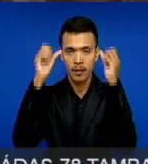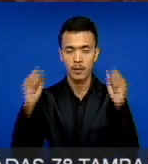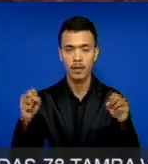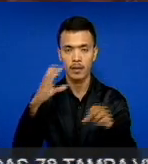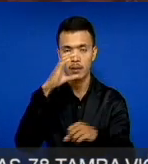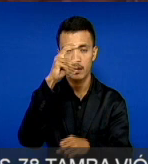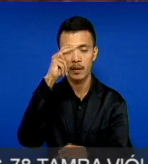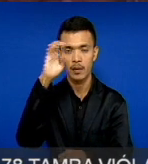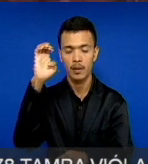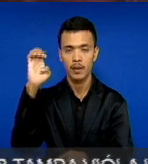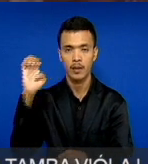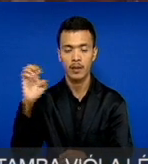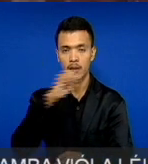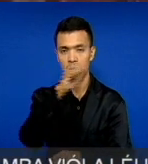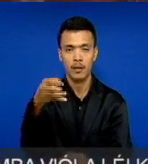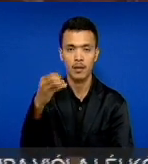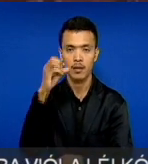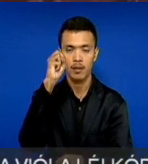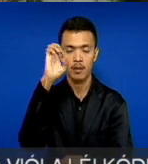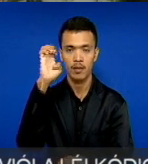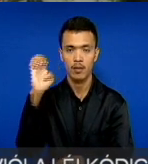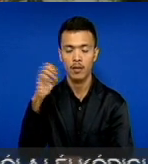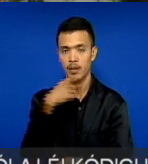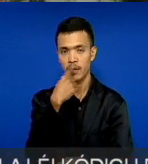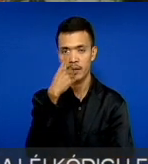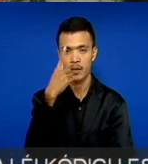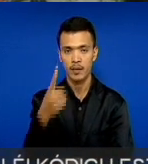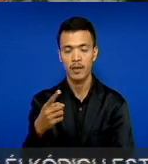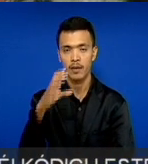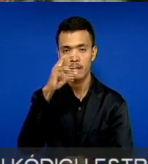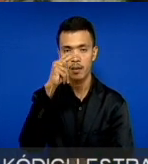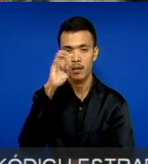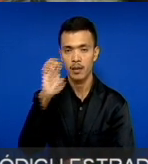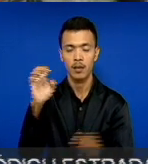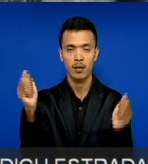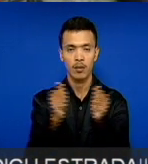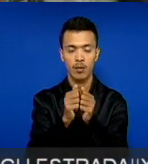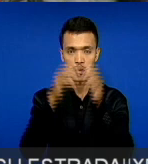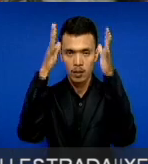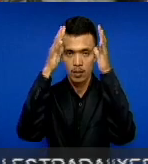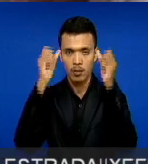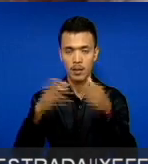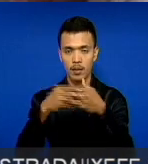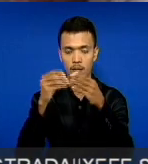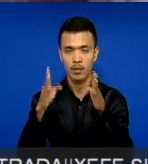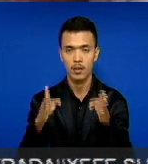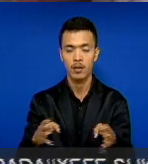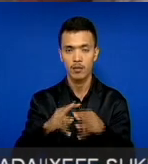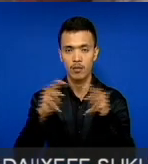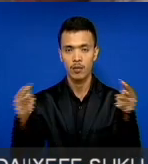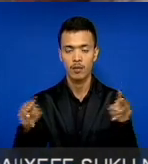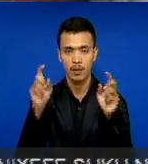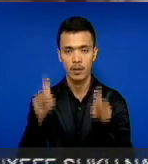Comissão Nacional da Eleição, José Agustino Belo Hateteng, CNE no Autoridade Município, precisa